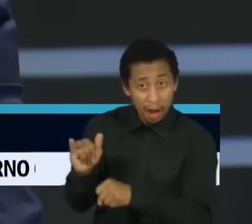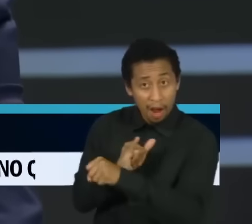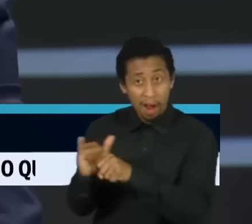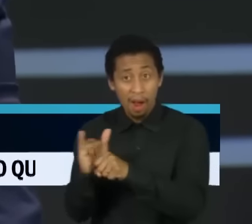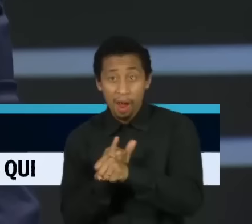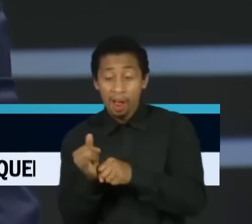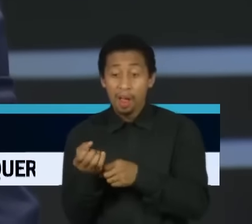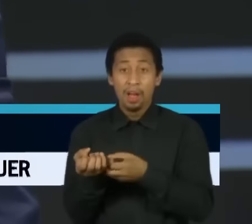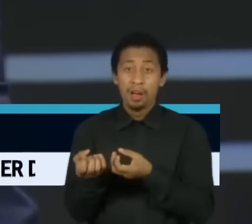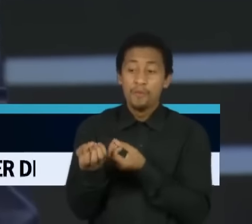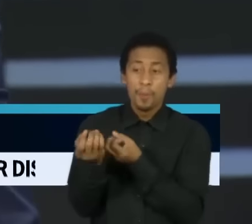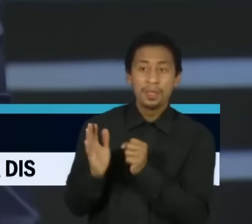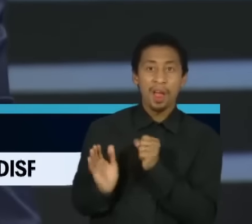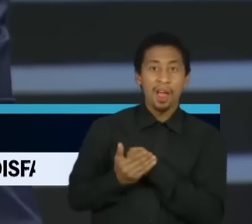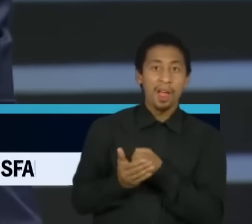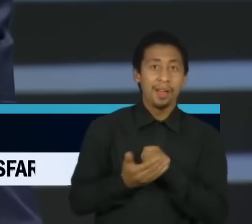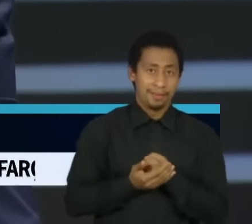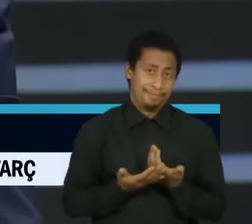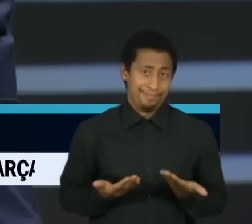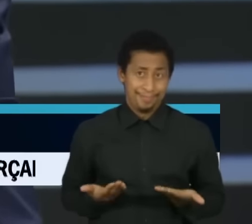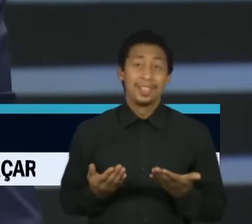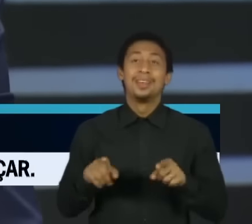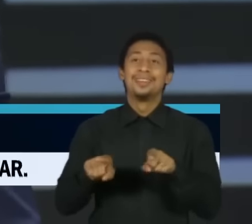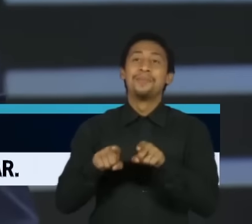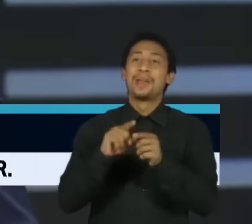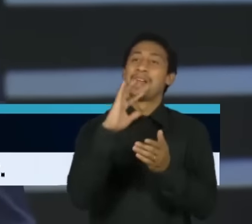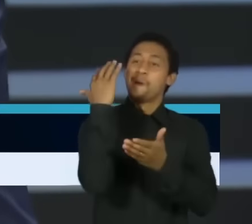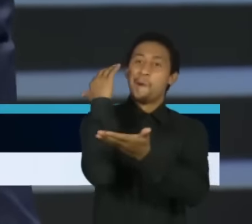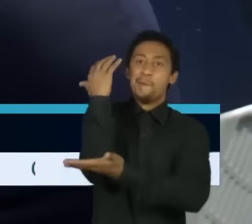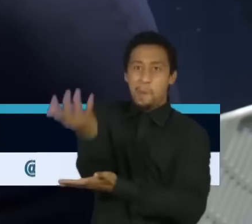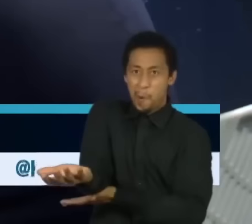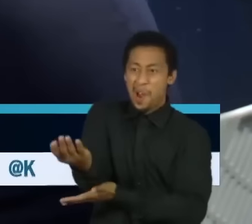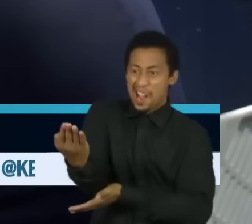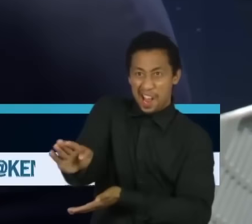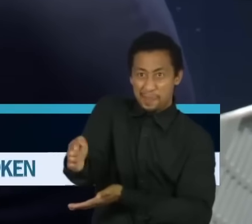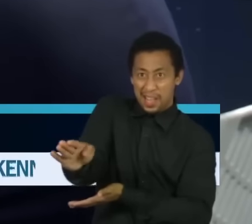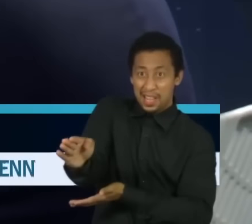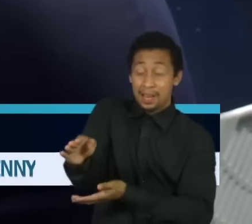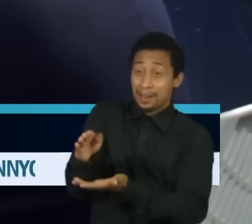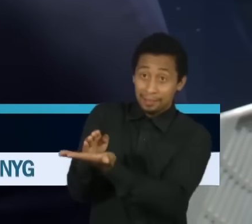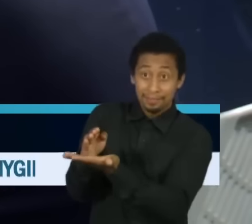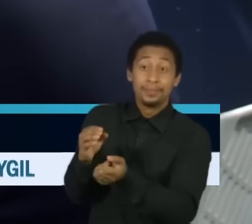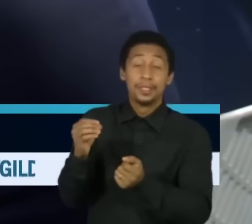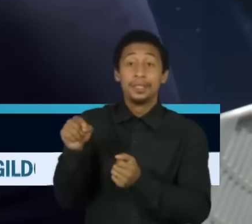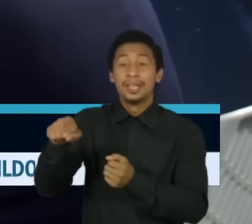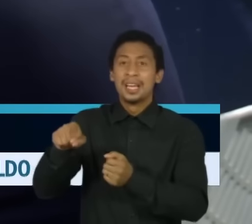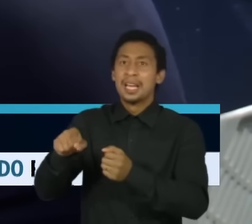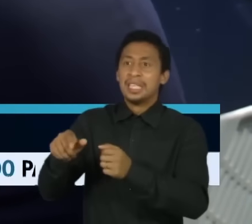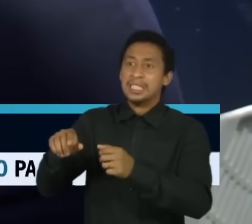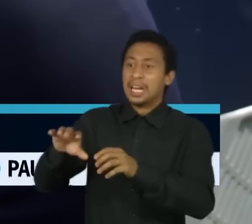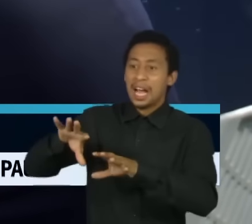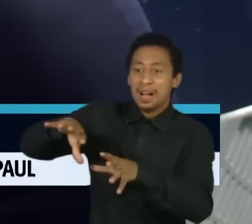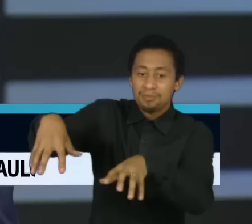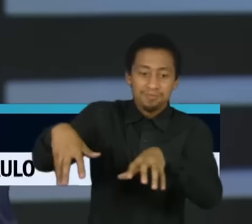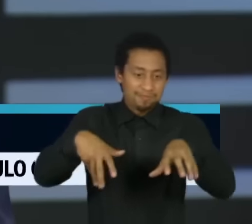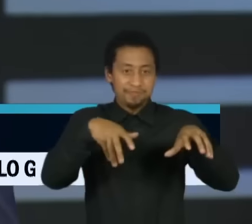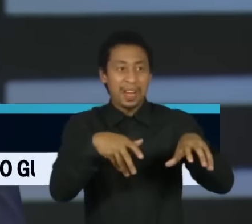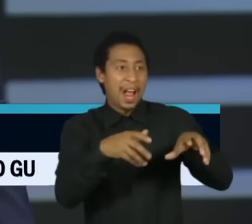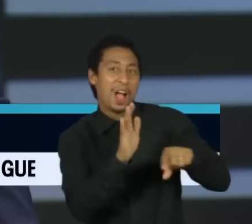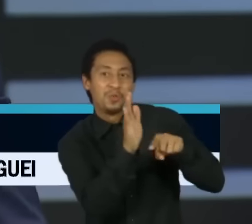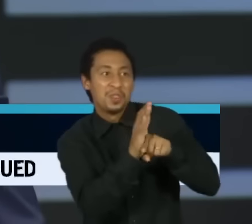maior contrabando da história de madeiras, né? E foi punido por ter feito o seu trabalho e foi transferido para Volta Redonda, no Rio de